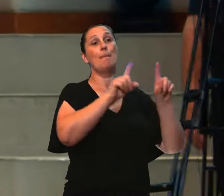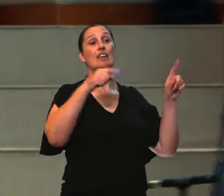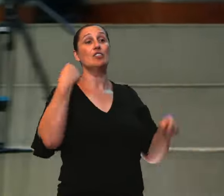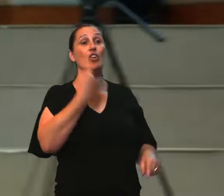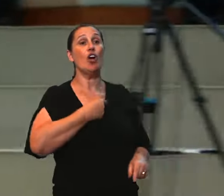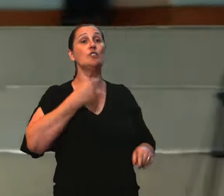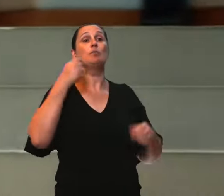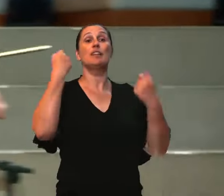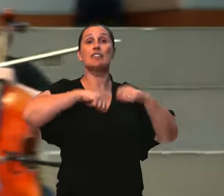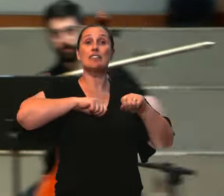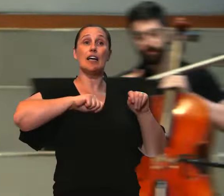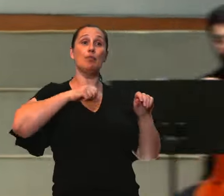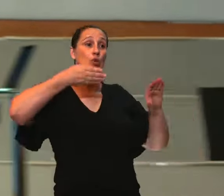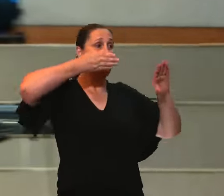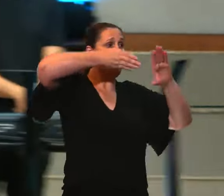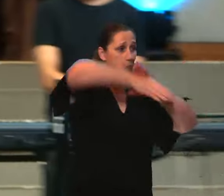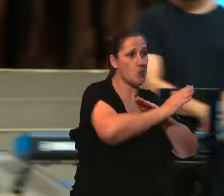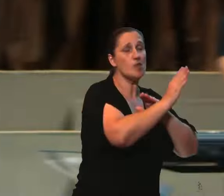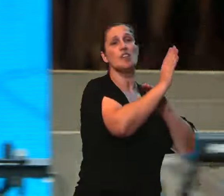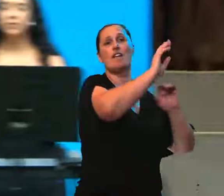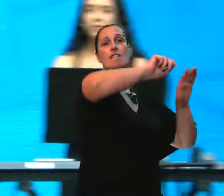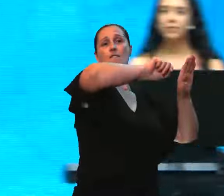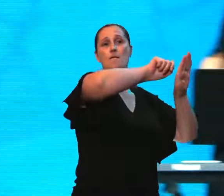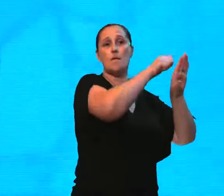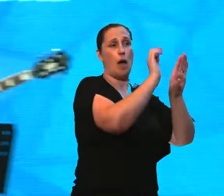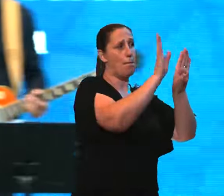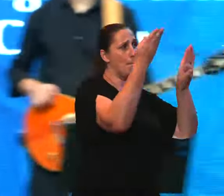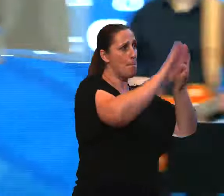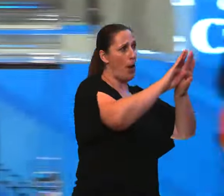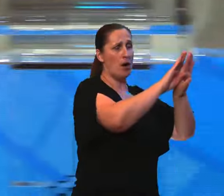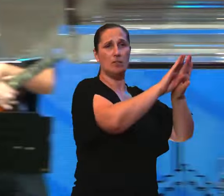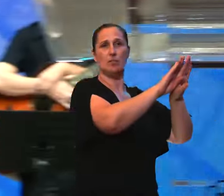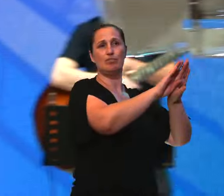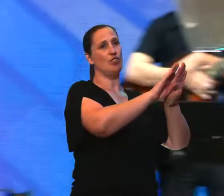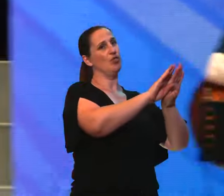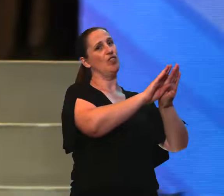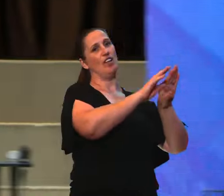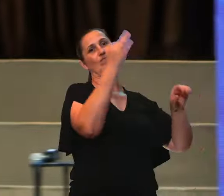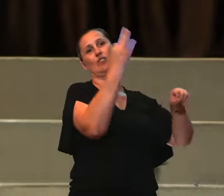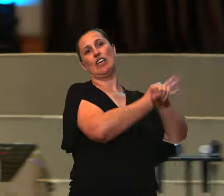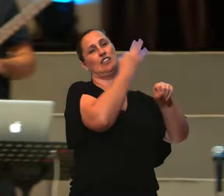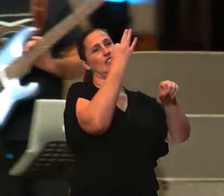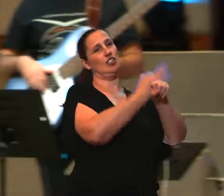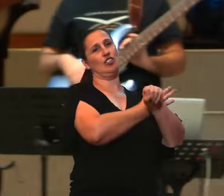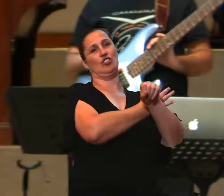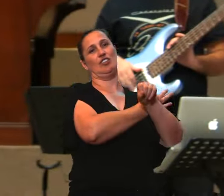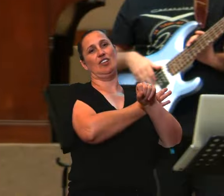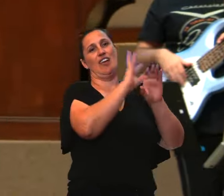os bens dele e trazer pro senhor Jesus e a porta do inferno não resiste o pé da